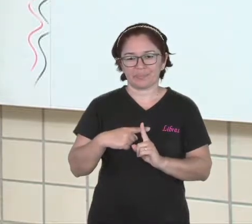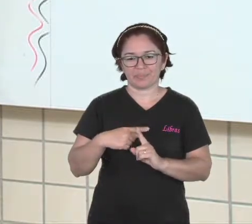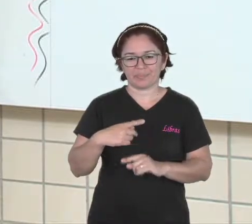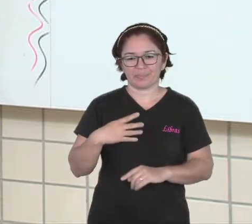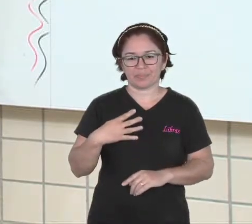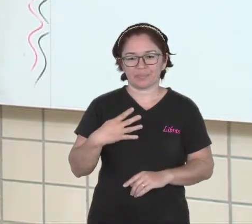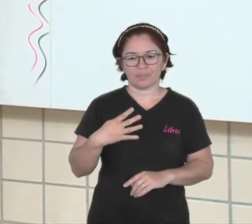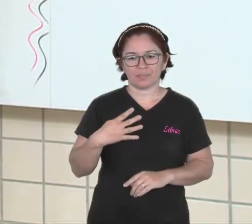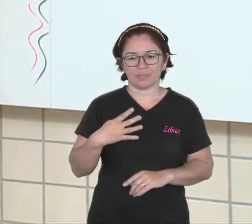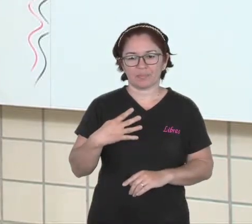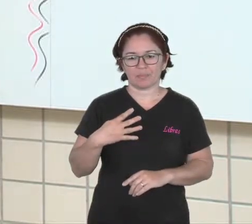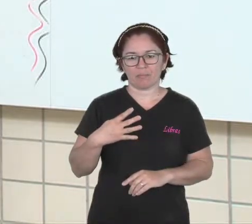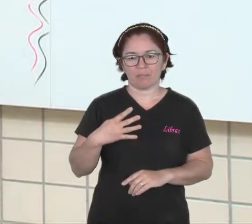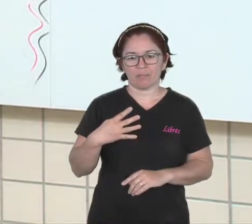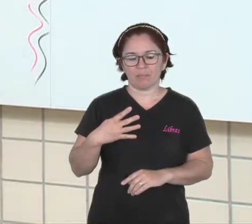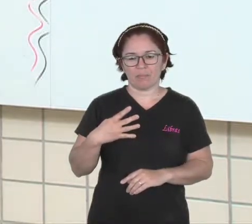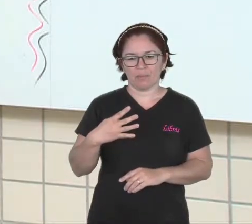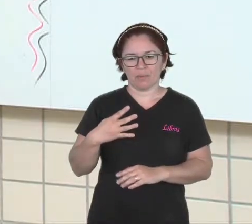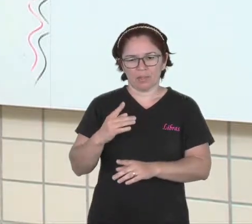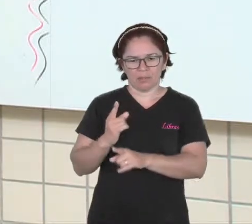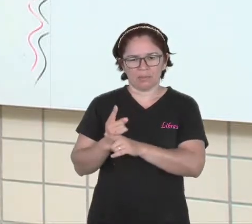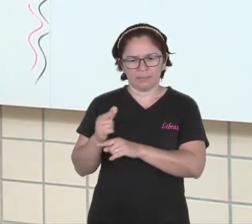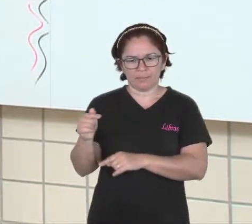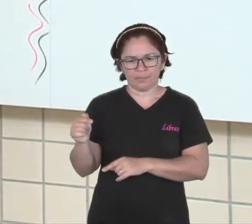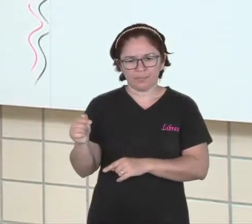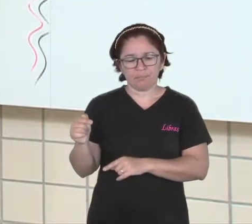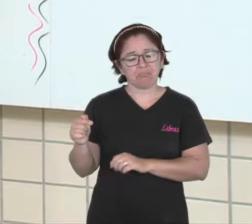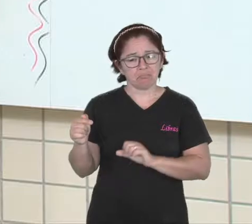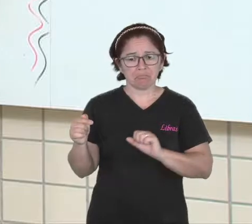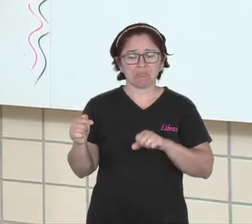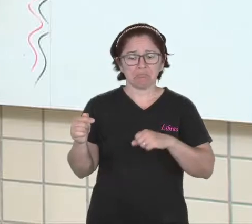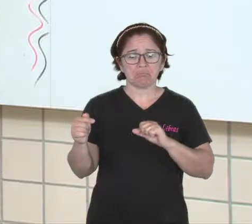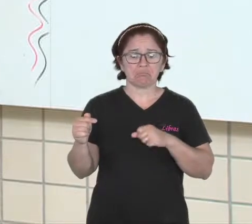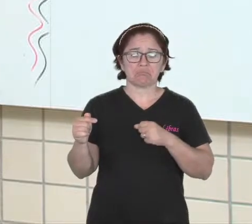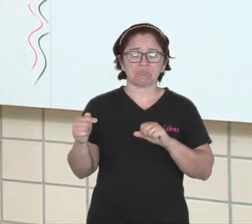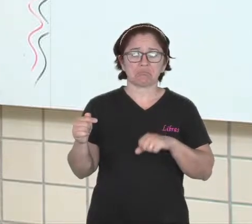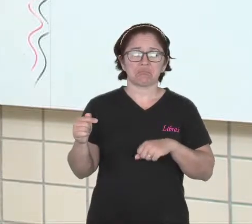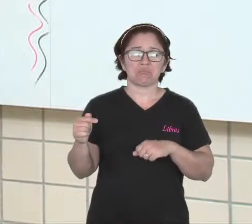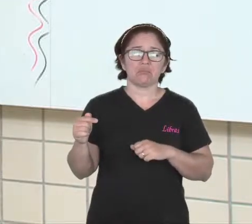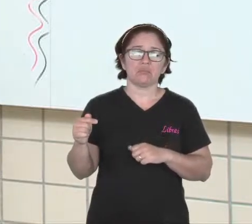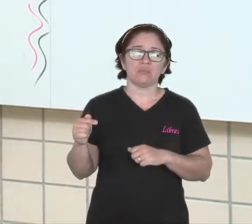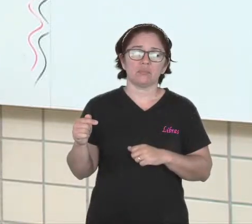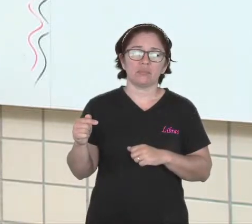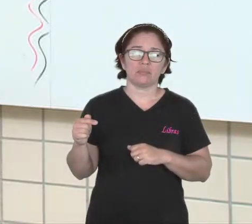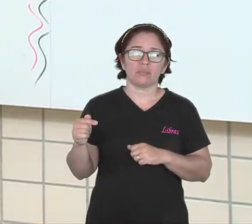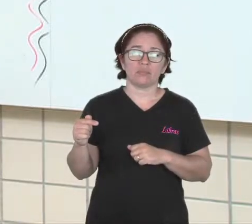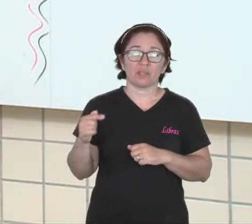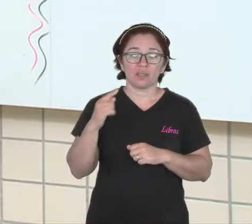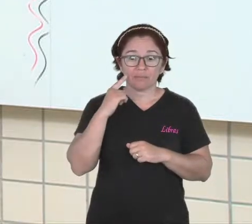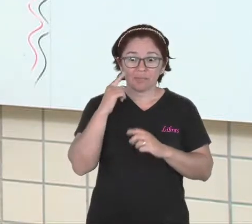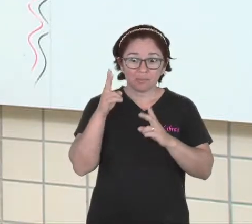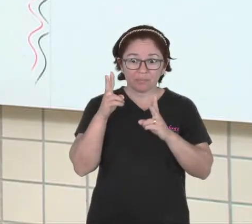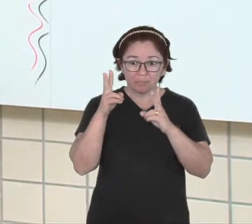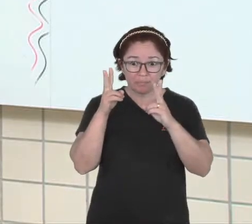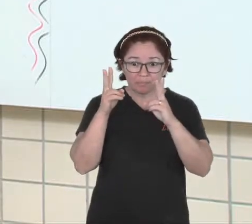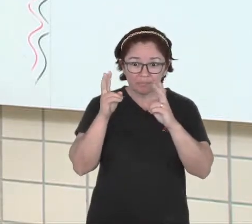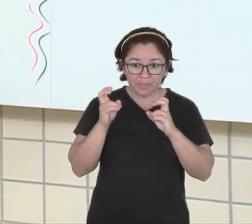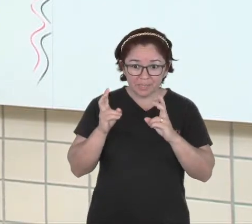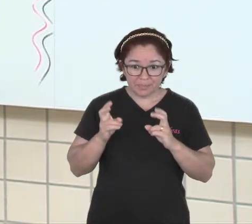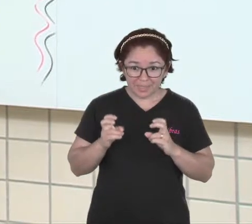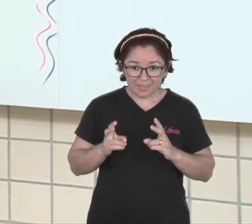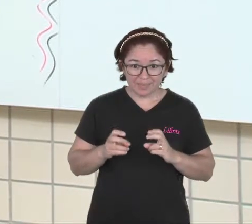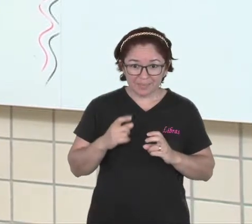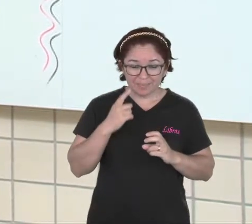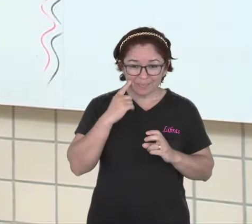4, será que eu tenho o 7 que ele falou? Então, aqui a gente consegue perceber que